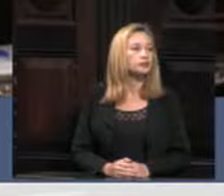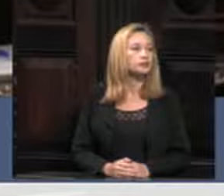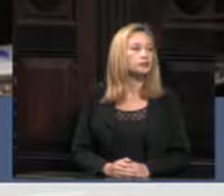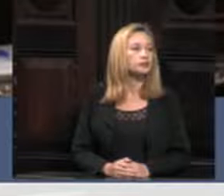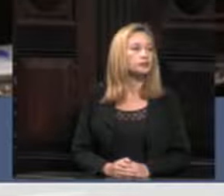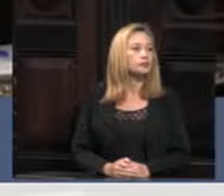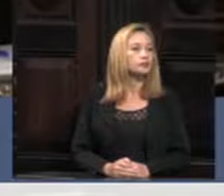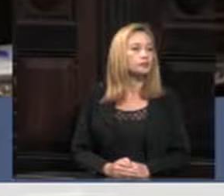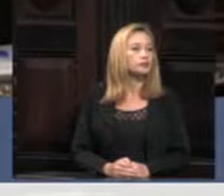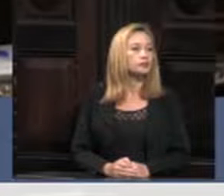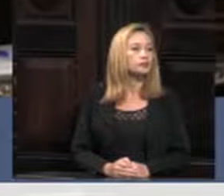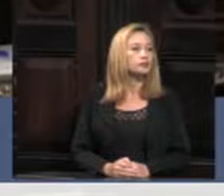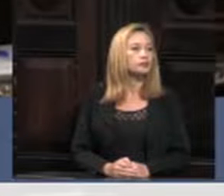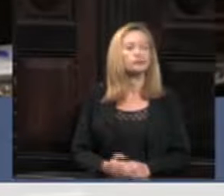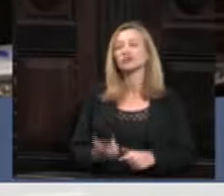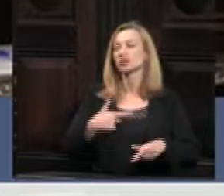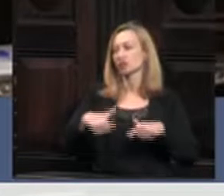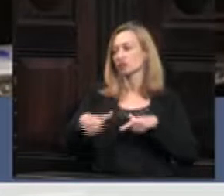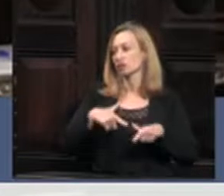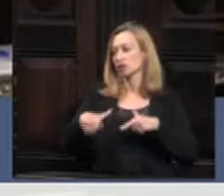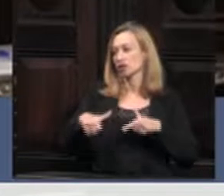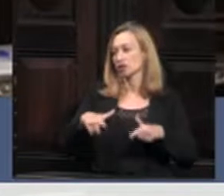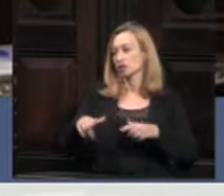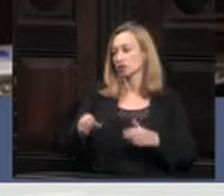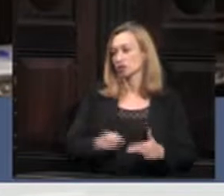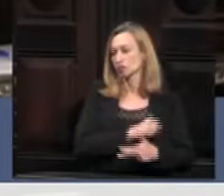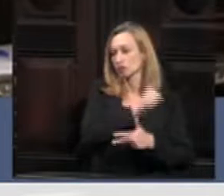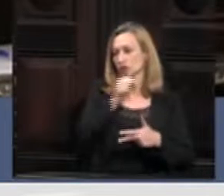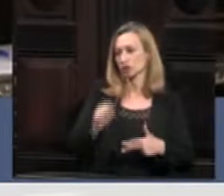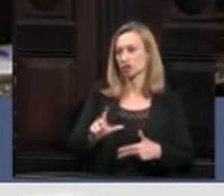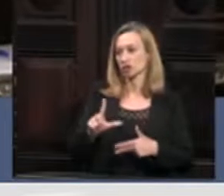aquele que está no exercício do poder executivo,